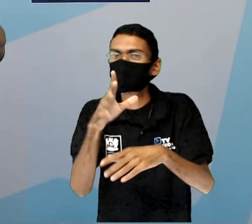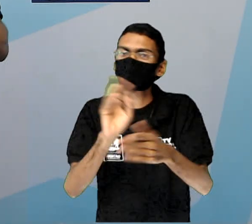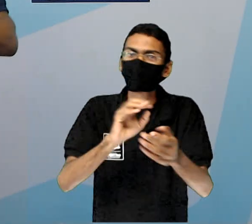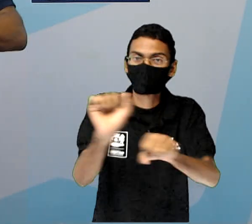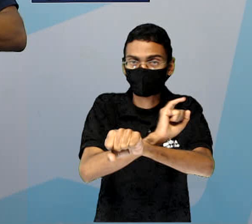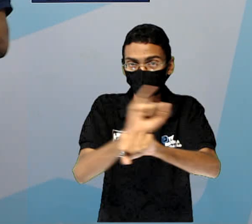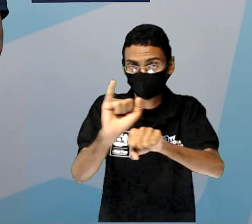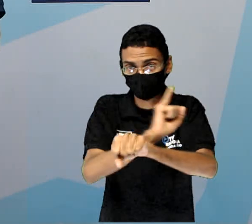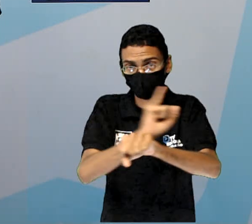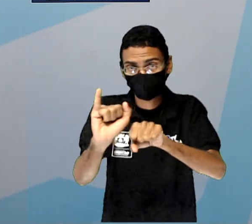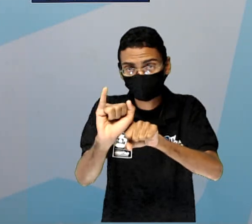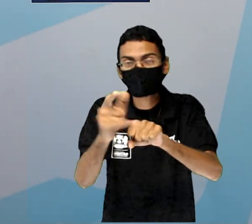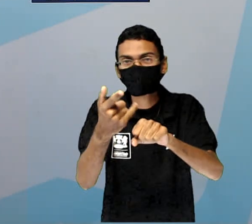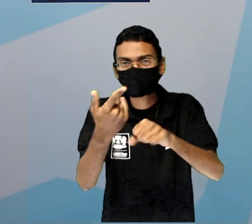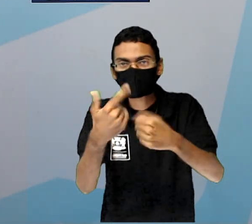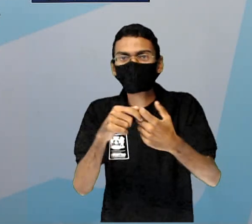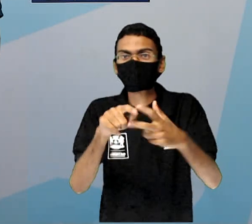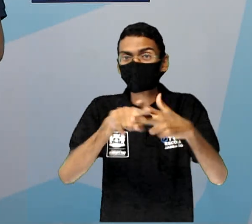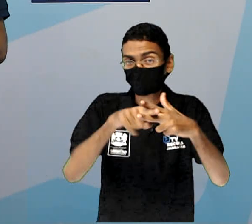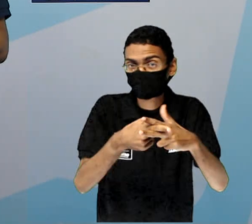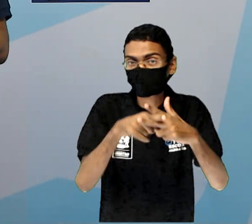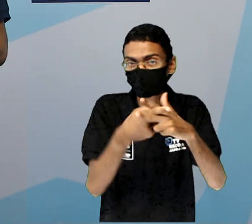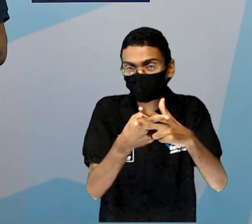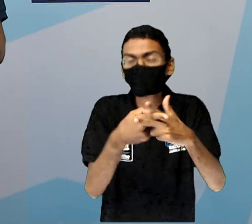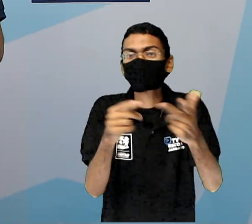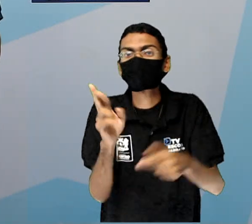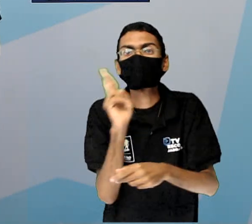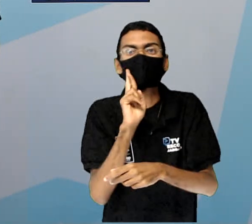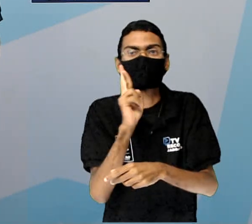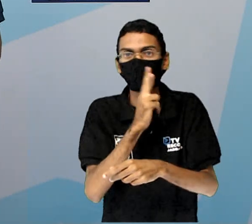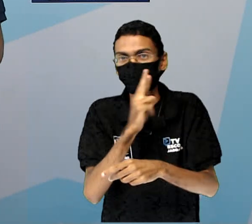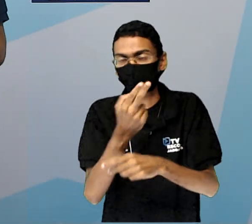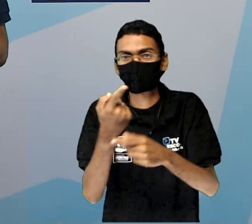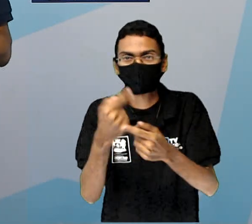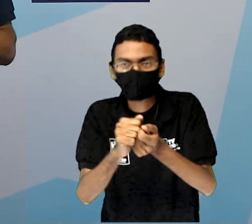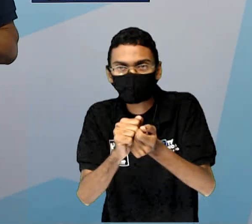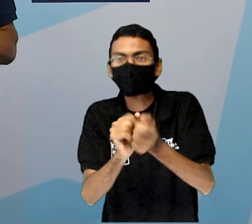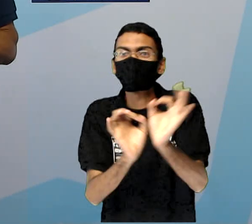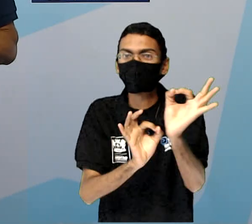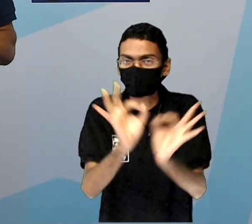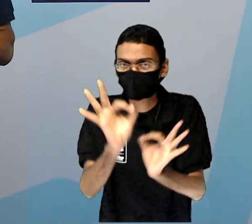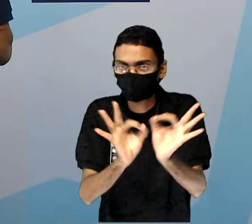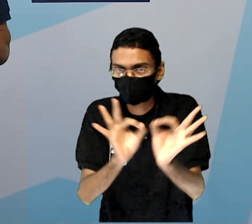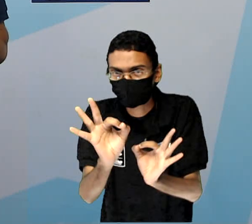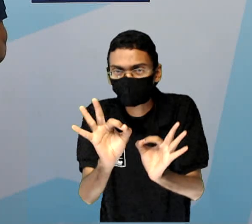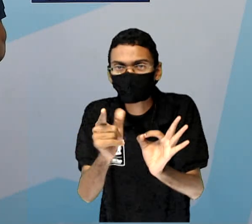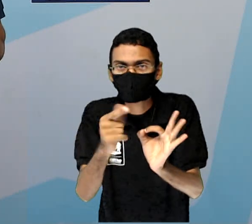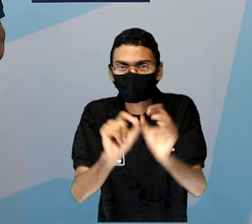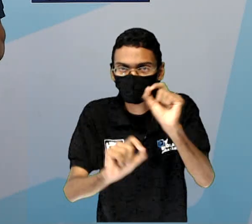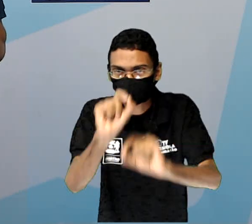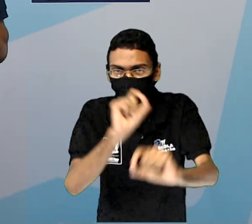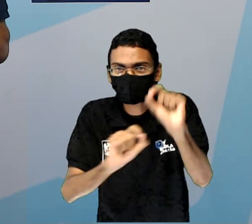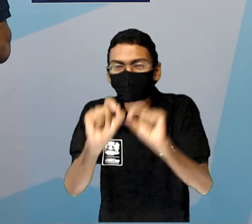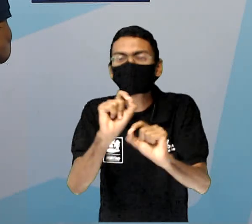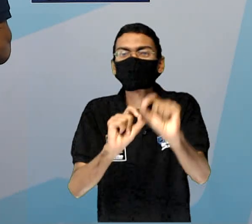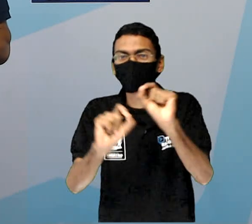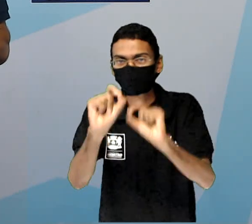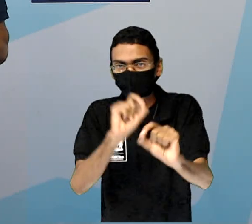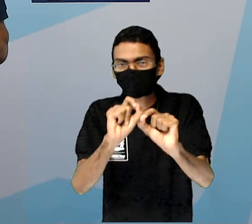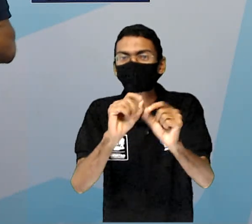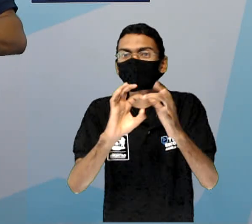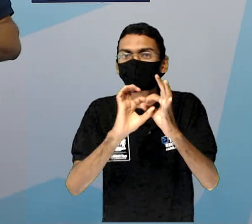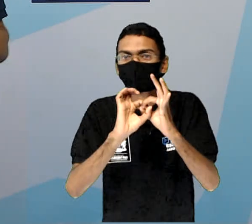de manutenção da Rússia do domínio sobre essa região, que na verdade com o processo de, vamos